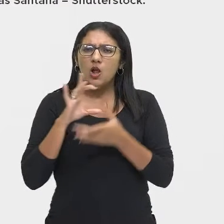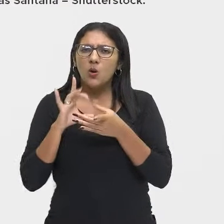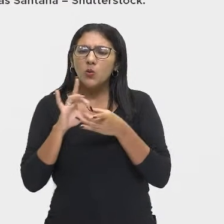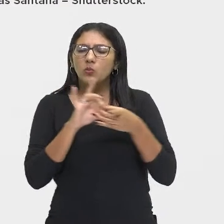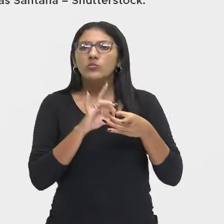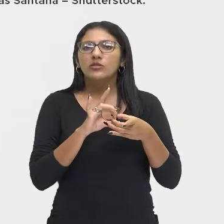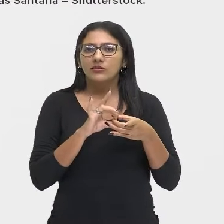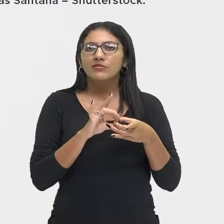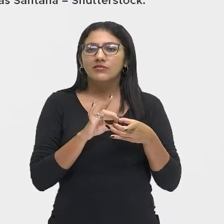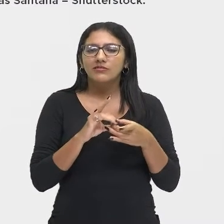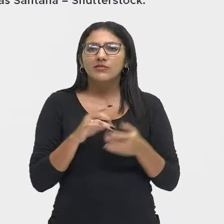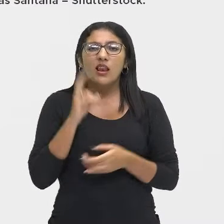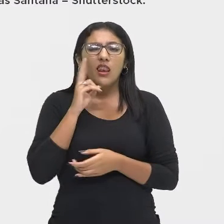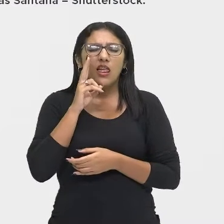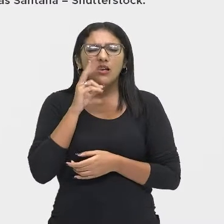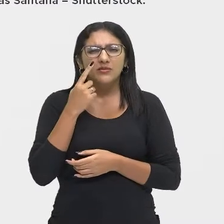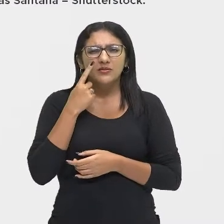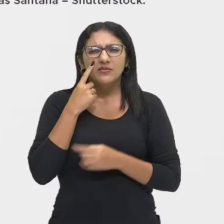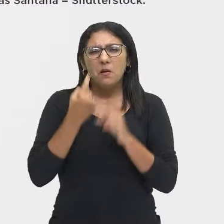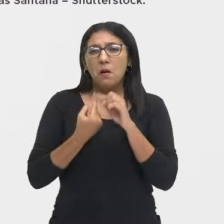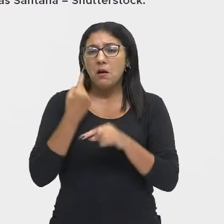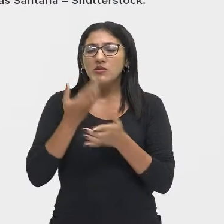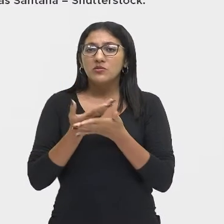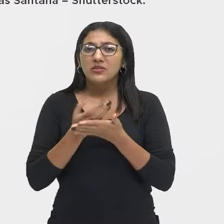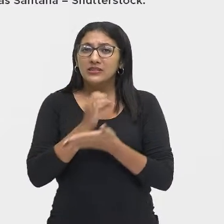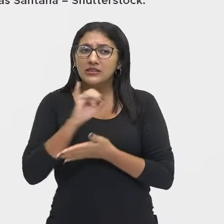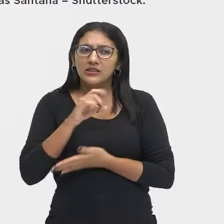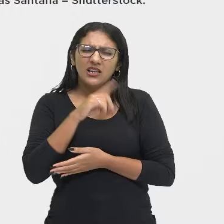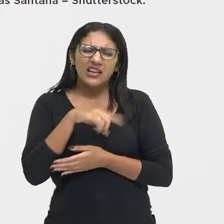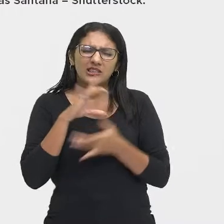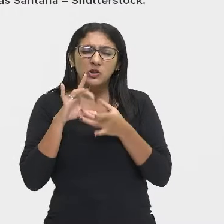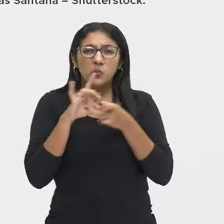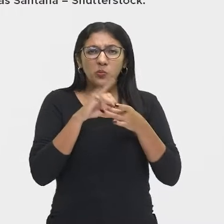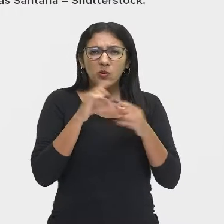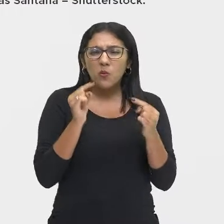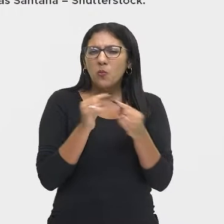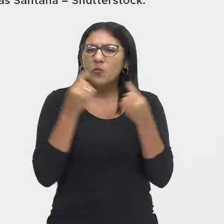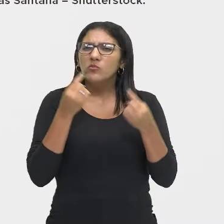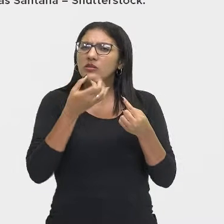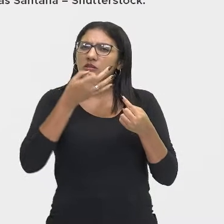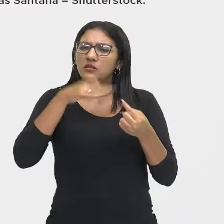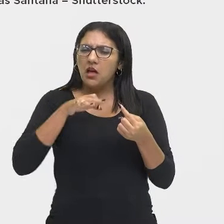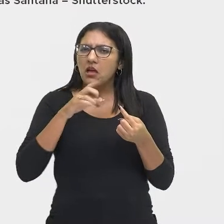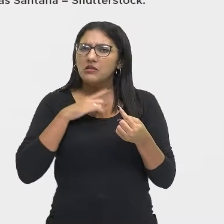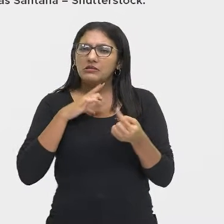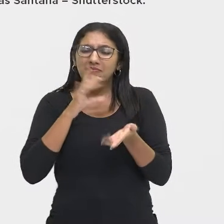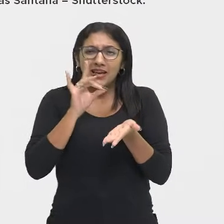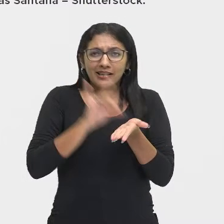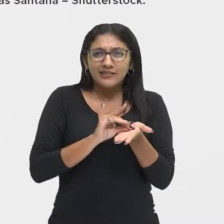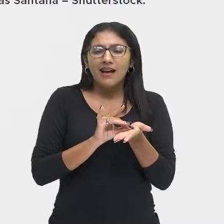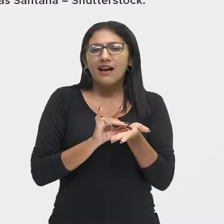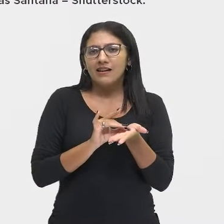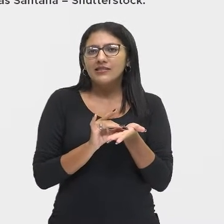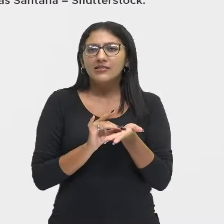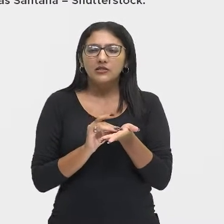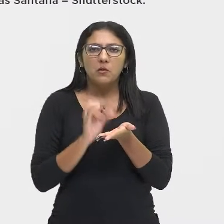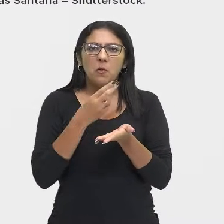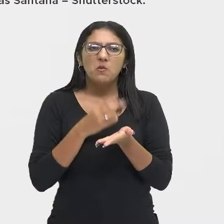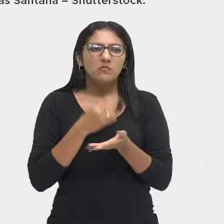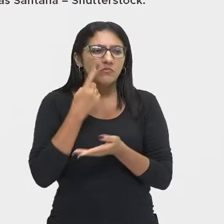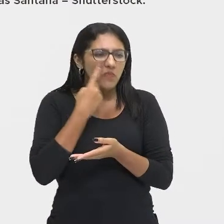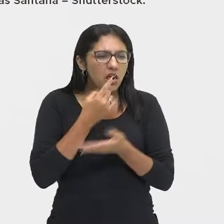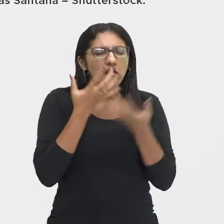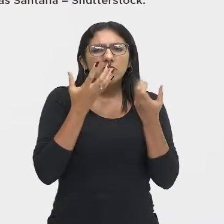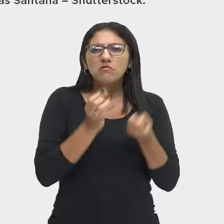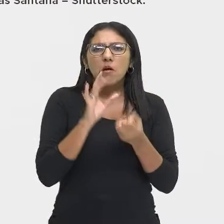nas últimas aulas, né? Se ela tem realmente algum sentido, se ela tem um fundo de verdade mesmo, e não sair propagando